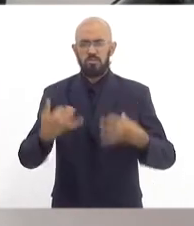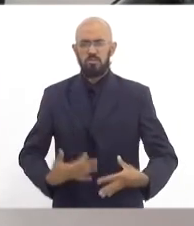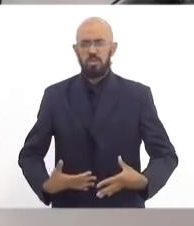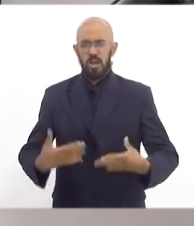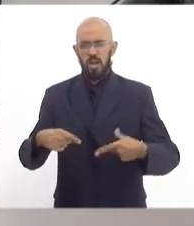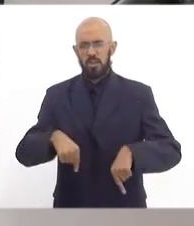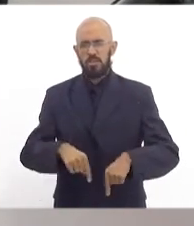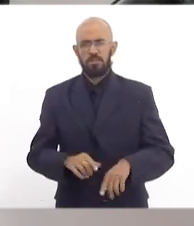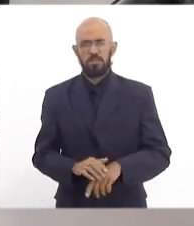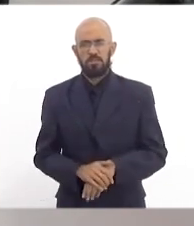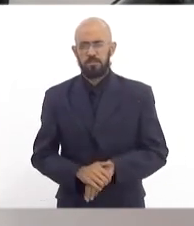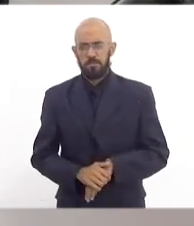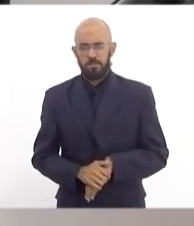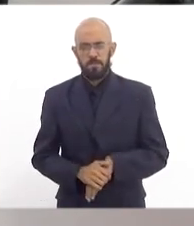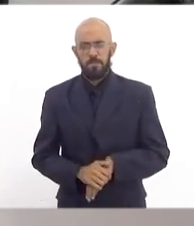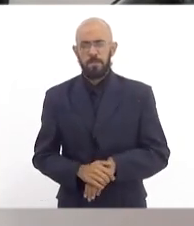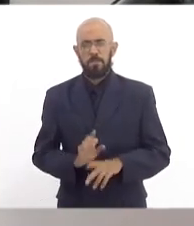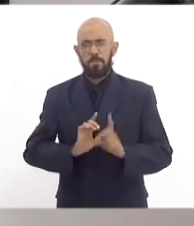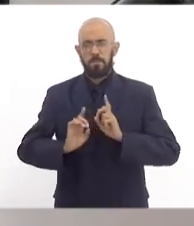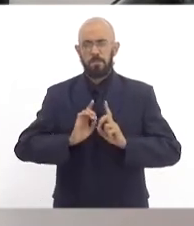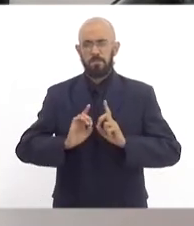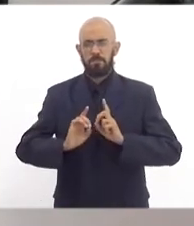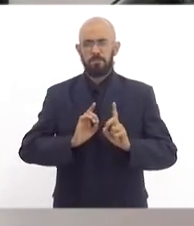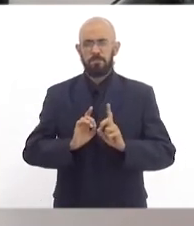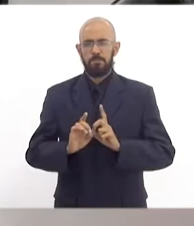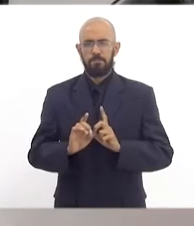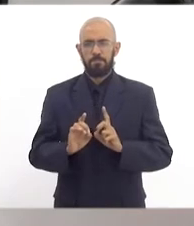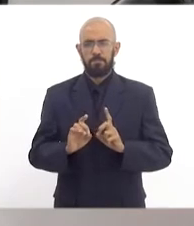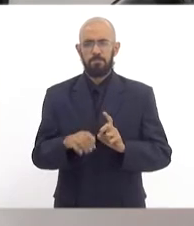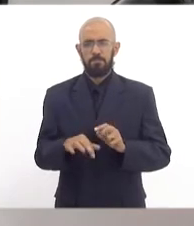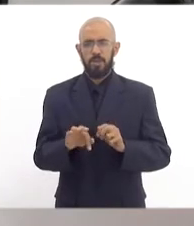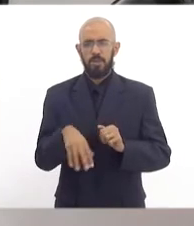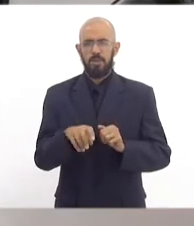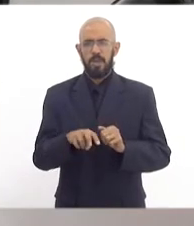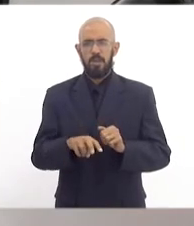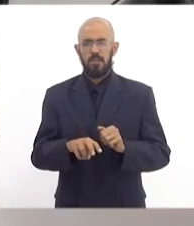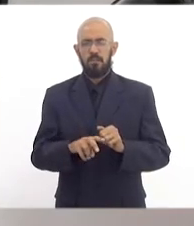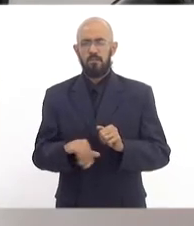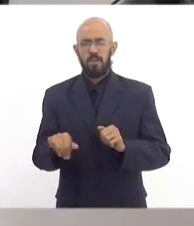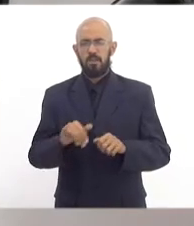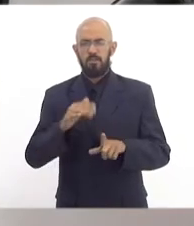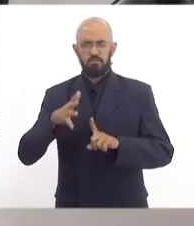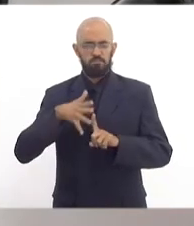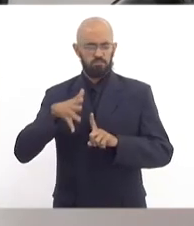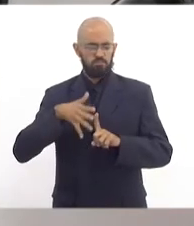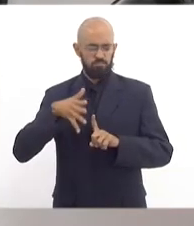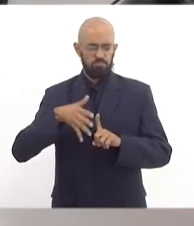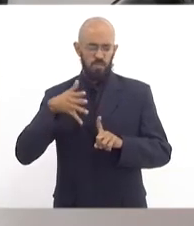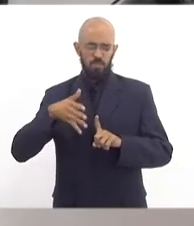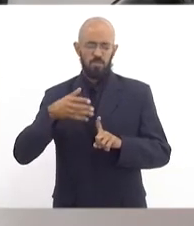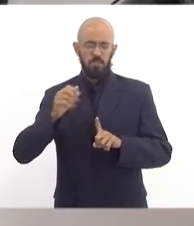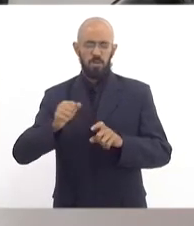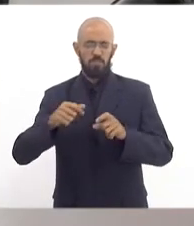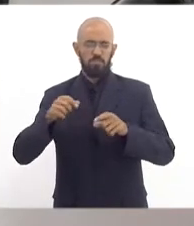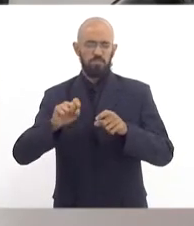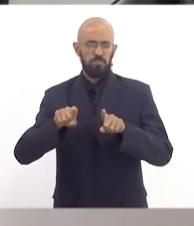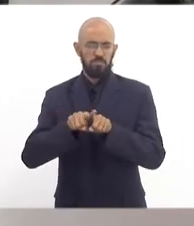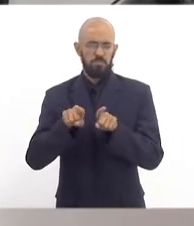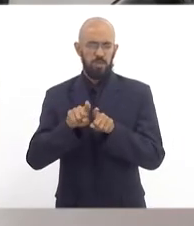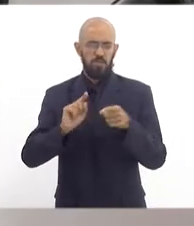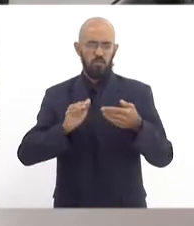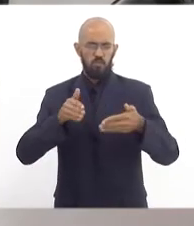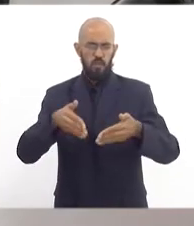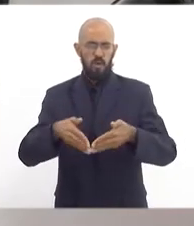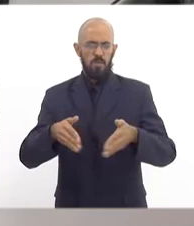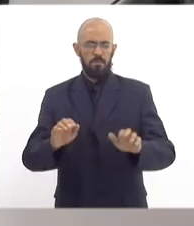tá aqui o que a gente tá discutindo para quem for fazer as falas também focar nessa questão no